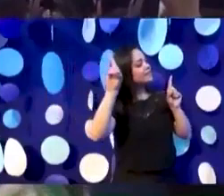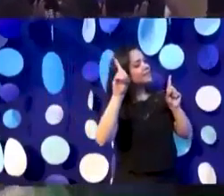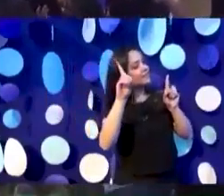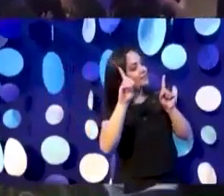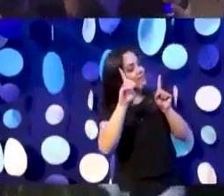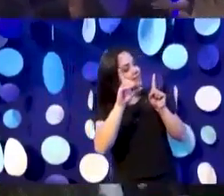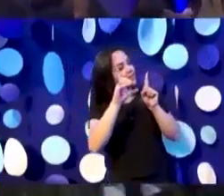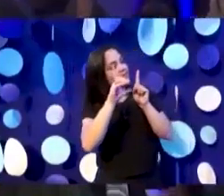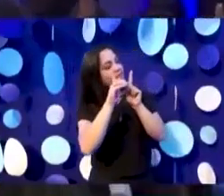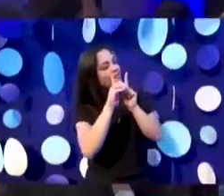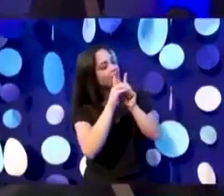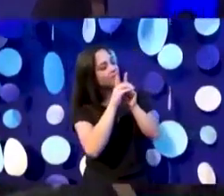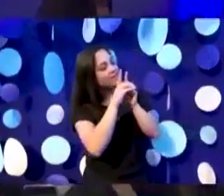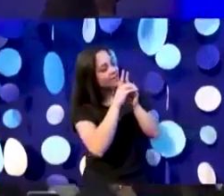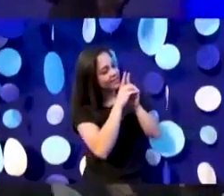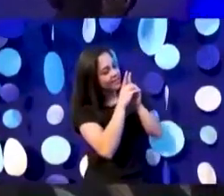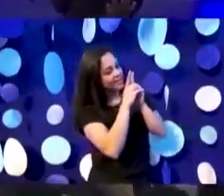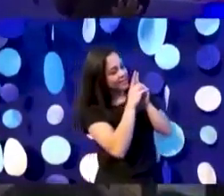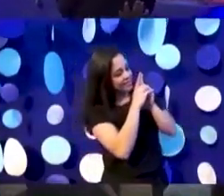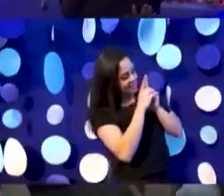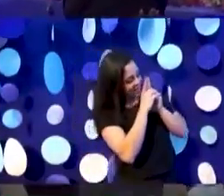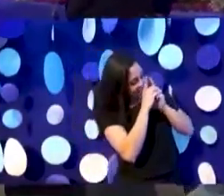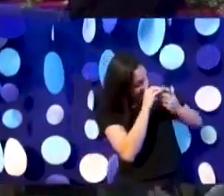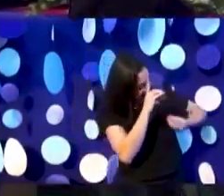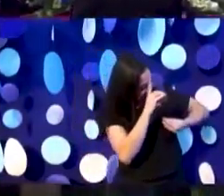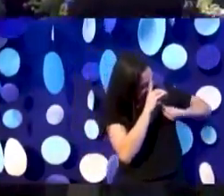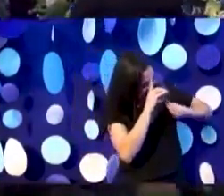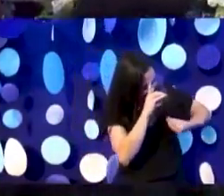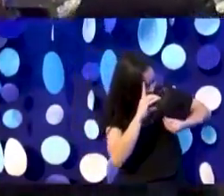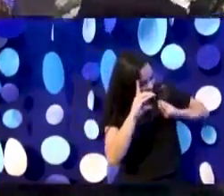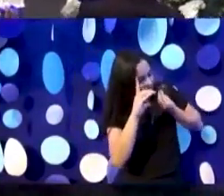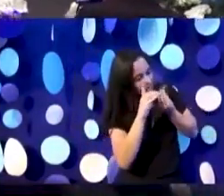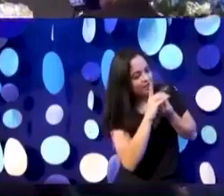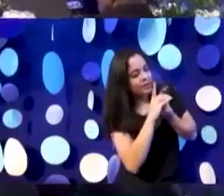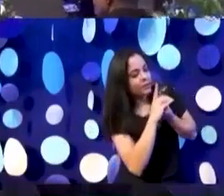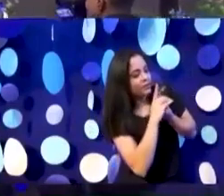recebe o abraço meu. Sai agora.